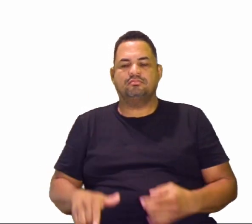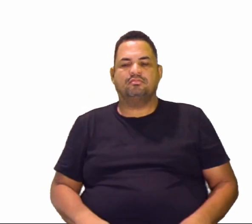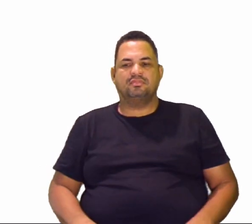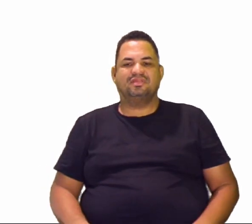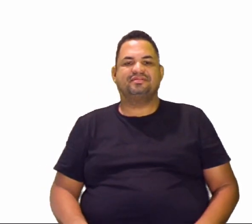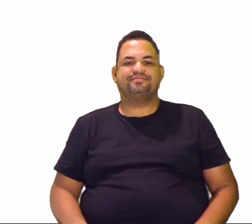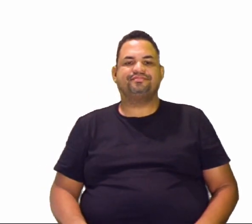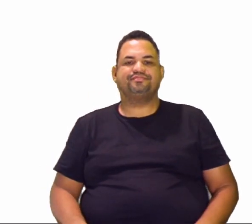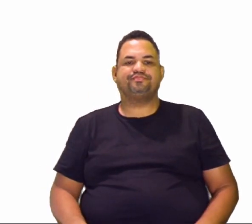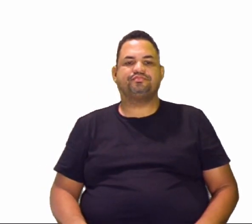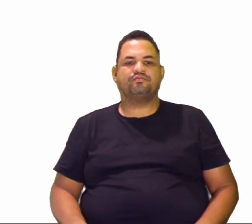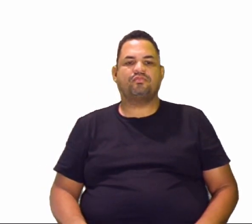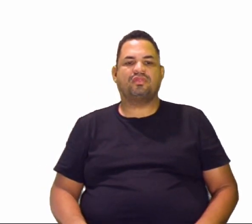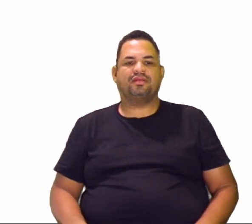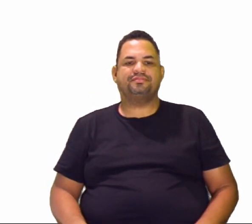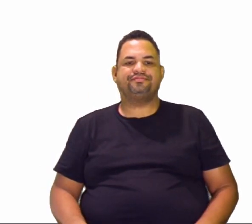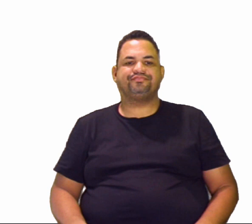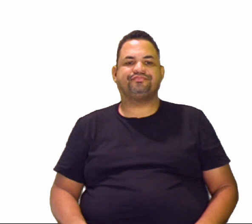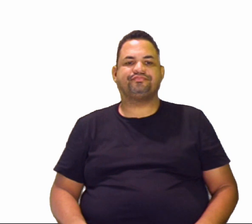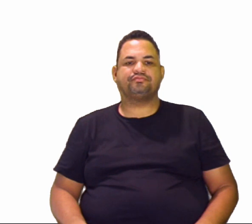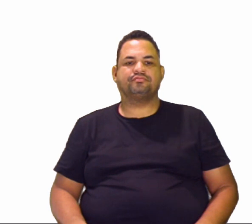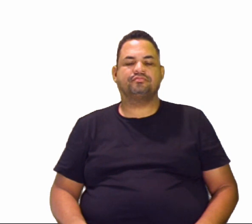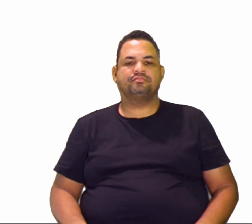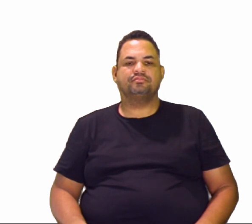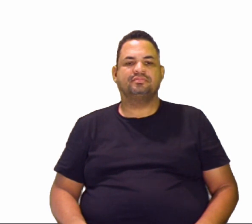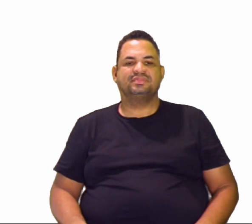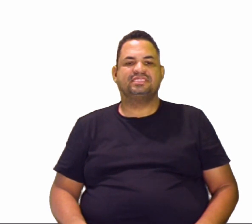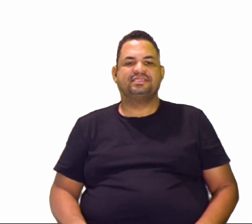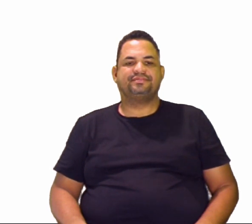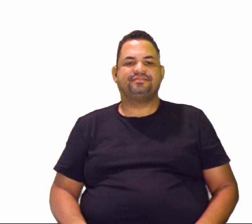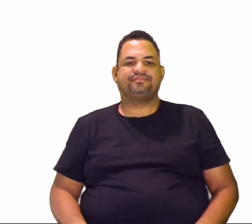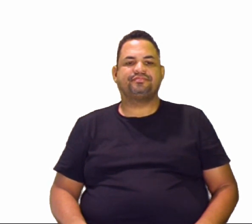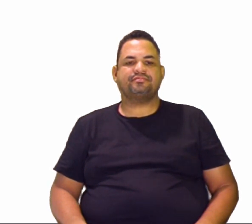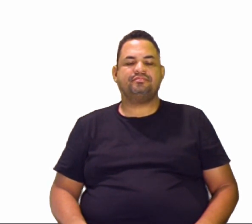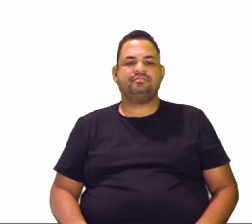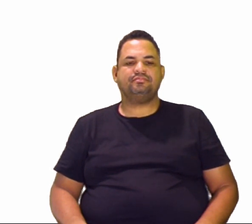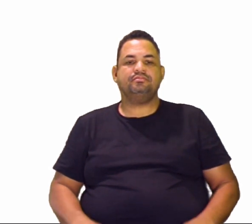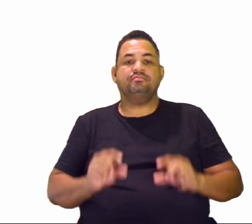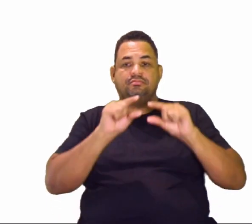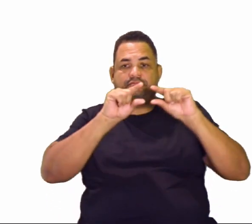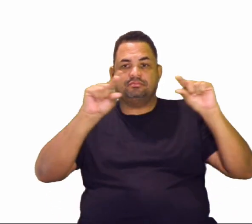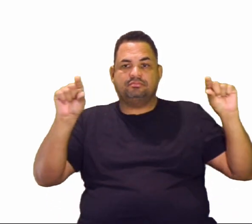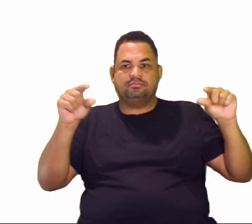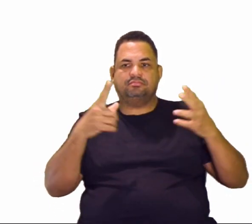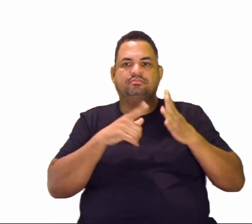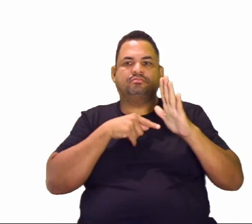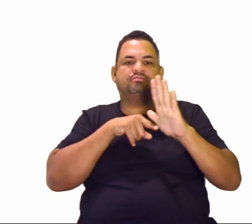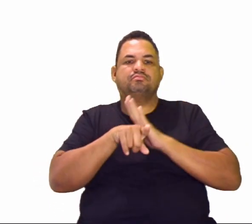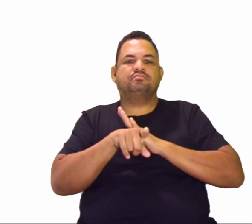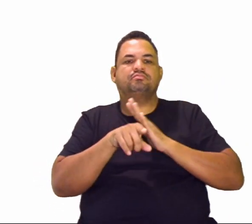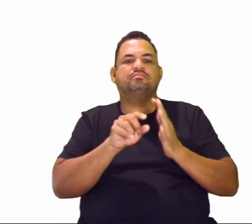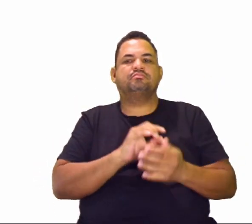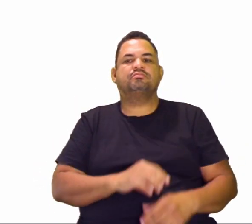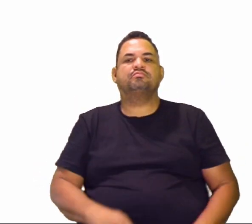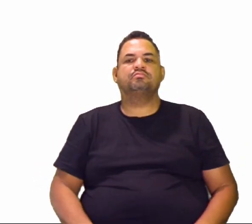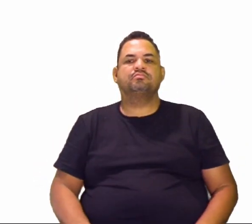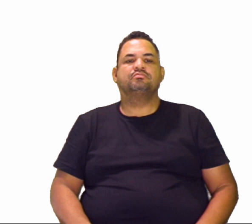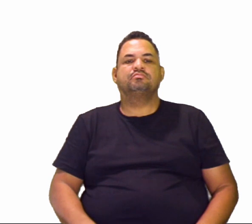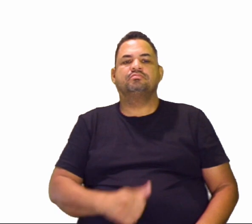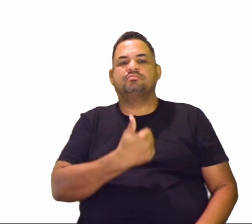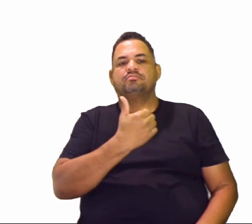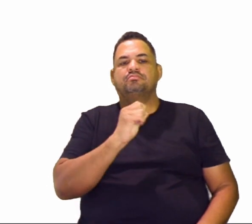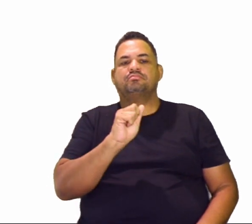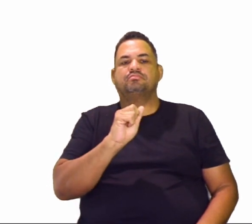22,4 litros nas CNTP. E pelo enunciado você está perguntando,